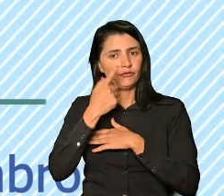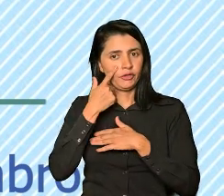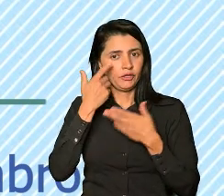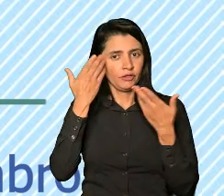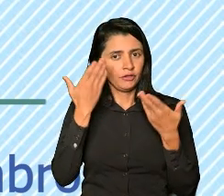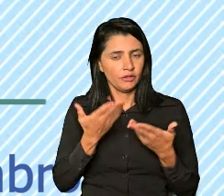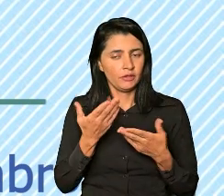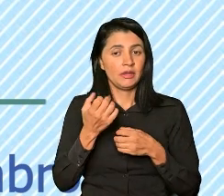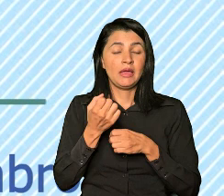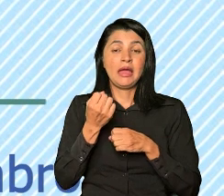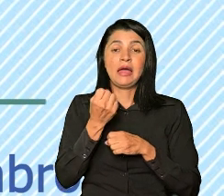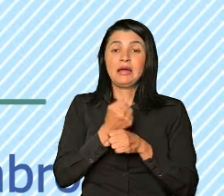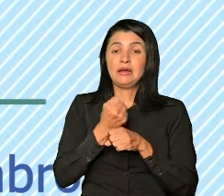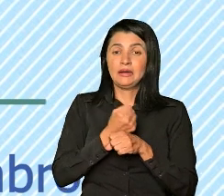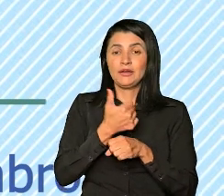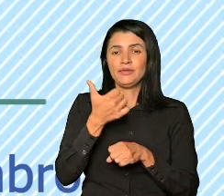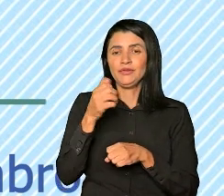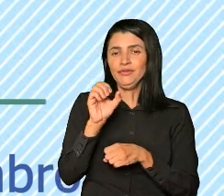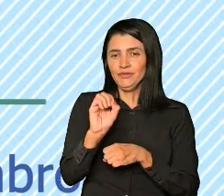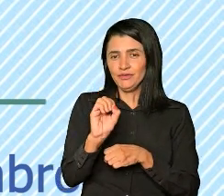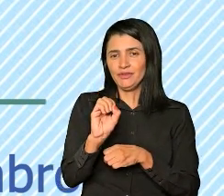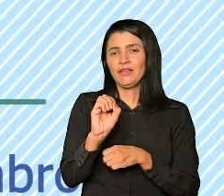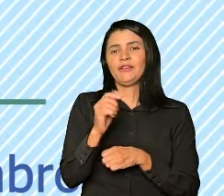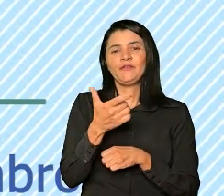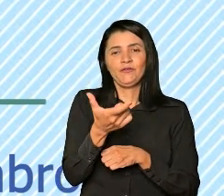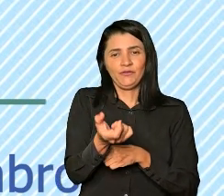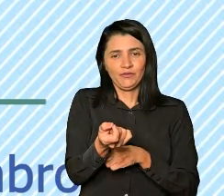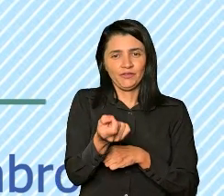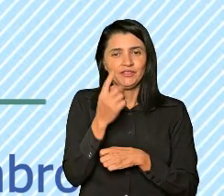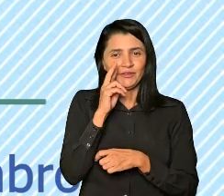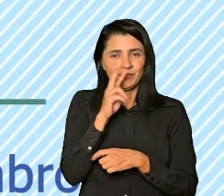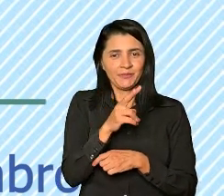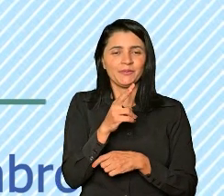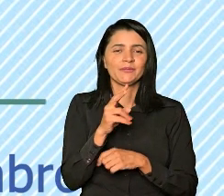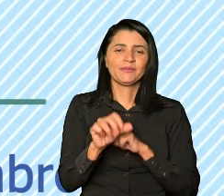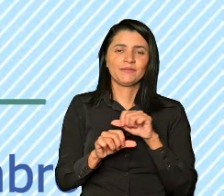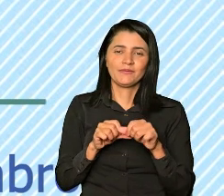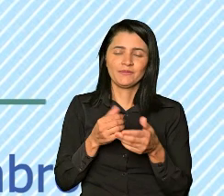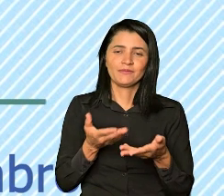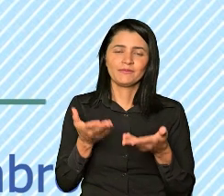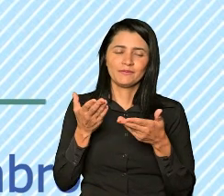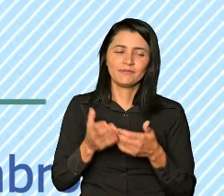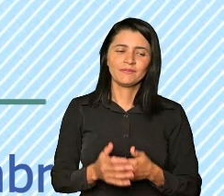nos anos 10, anos 20. Passando, por favor.